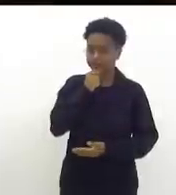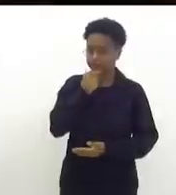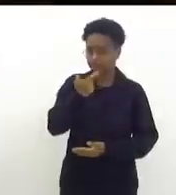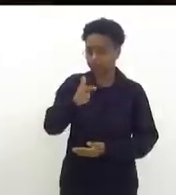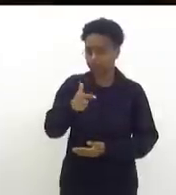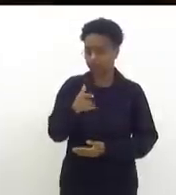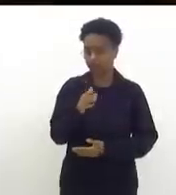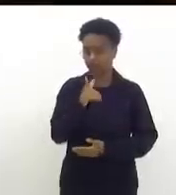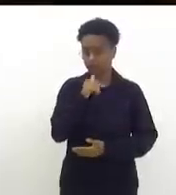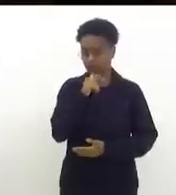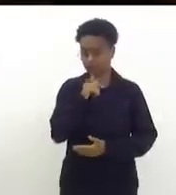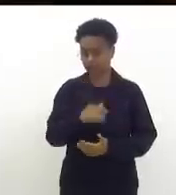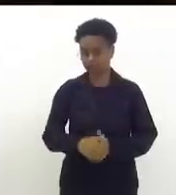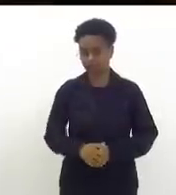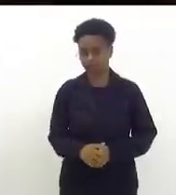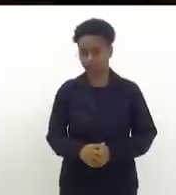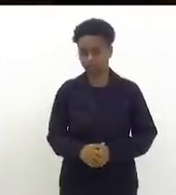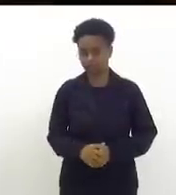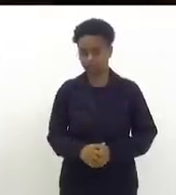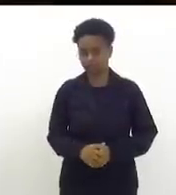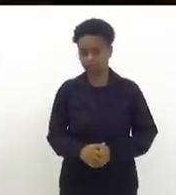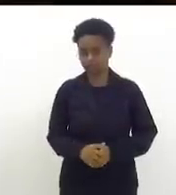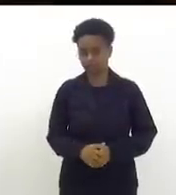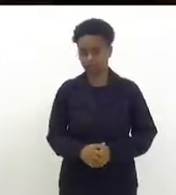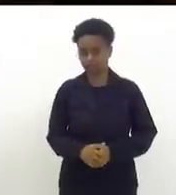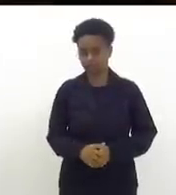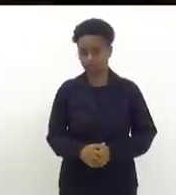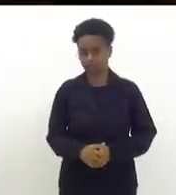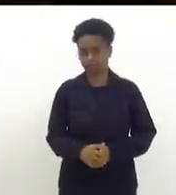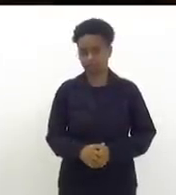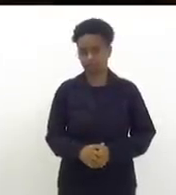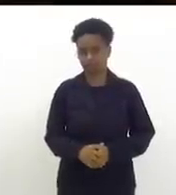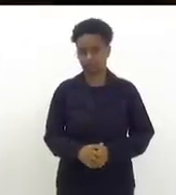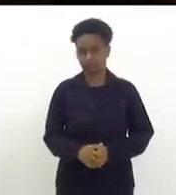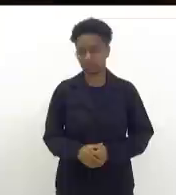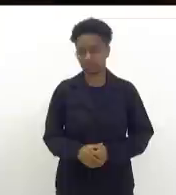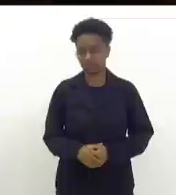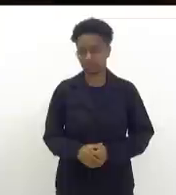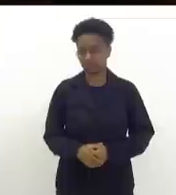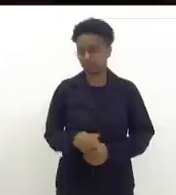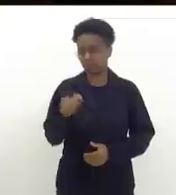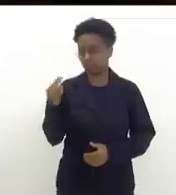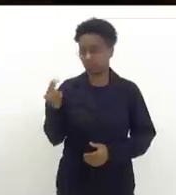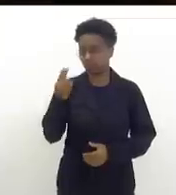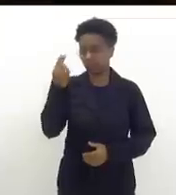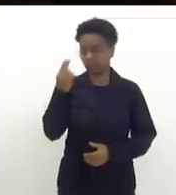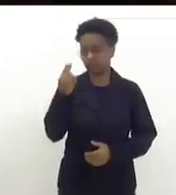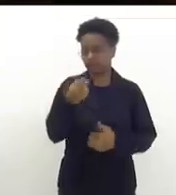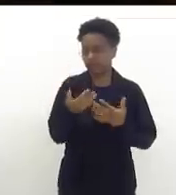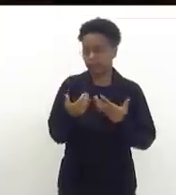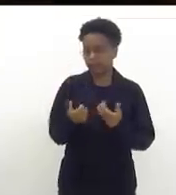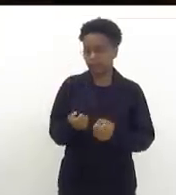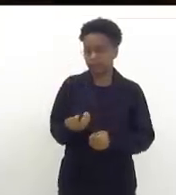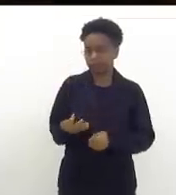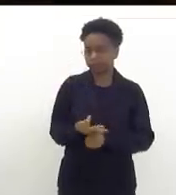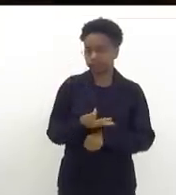água não é mais possível se tolerar que